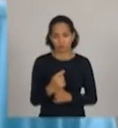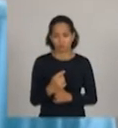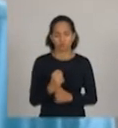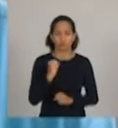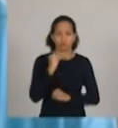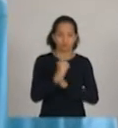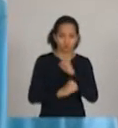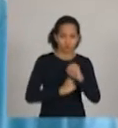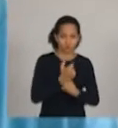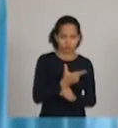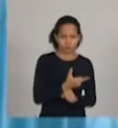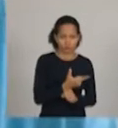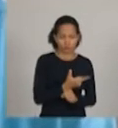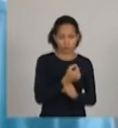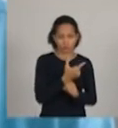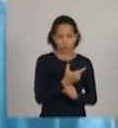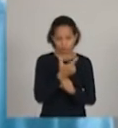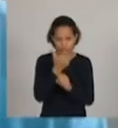2021.